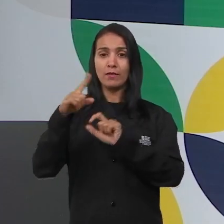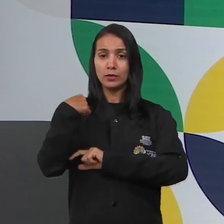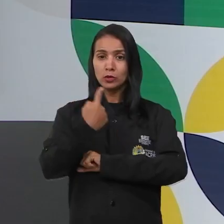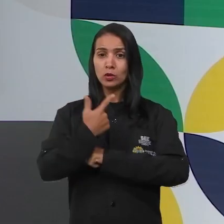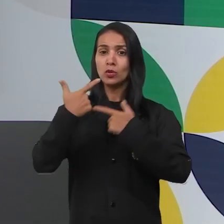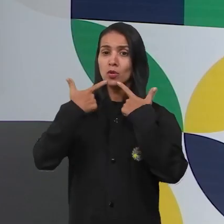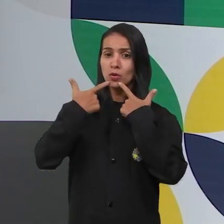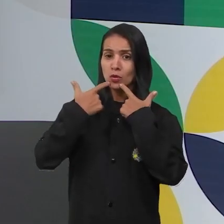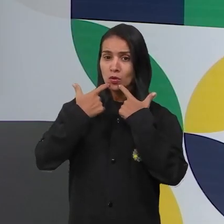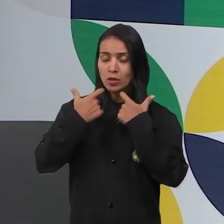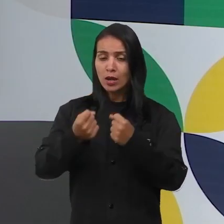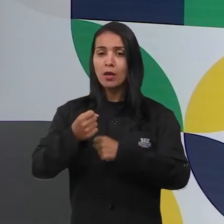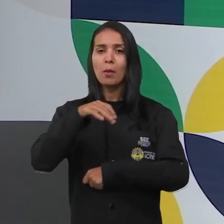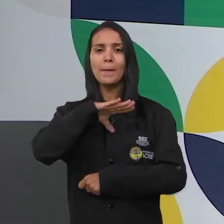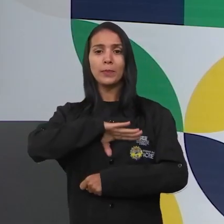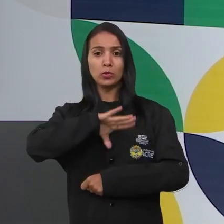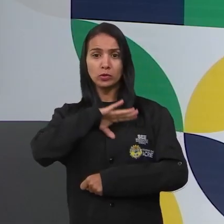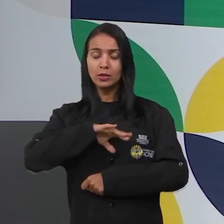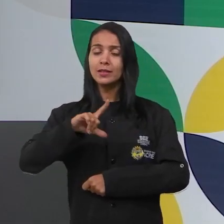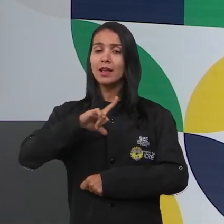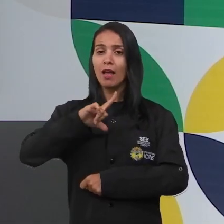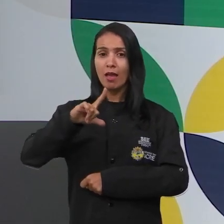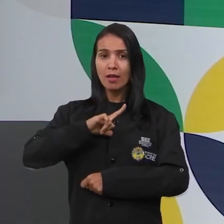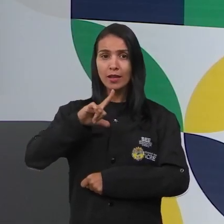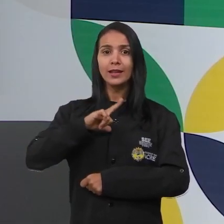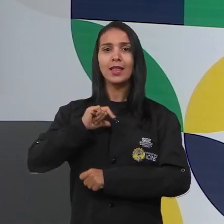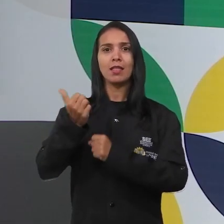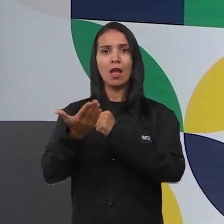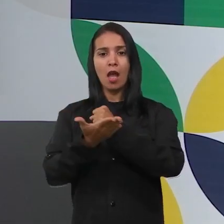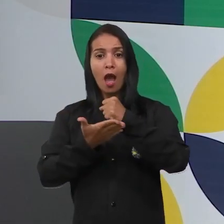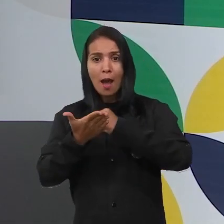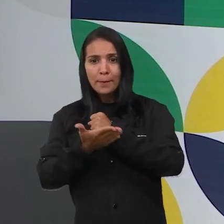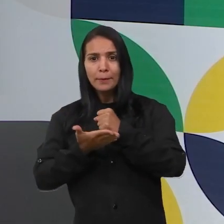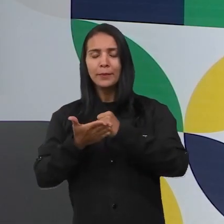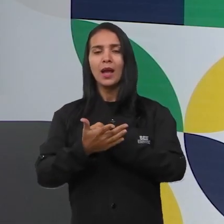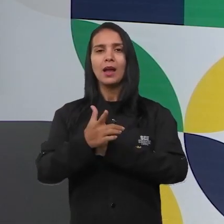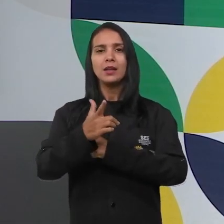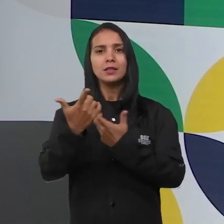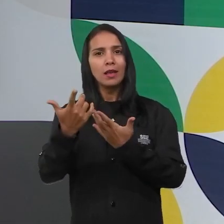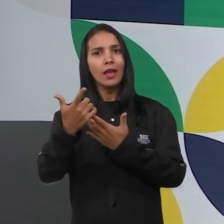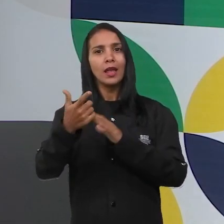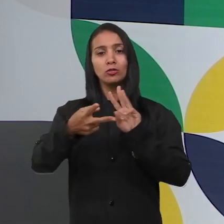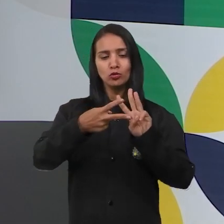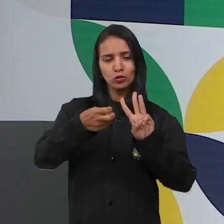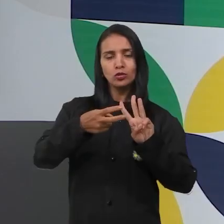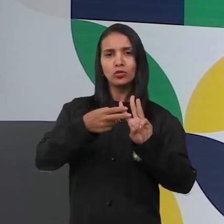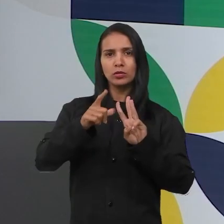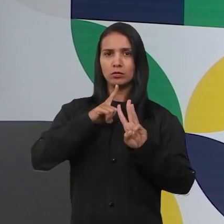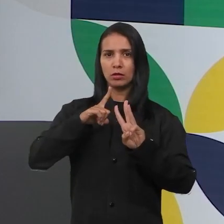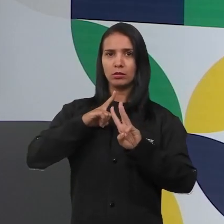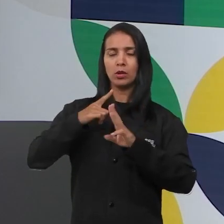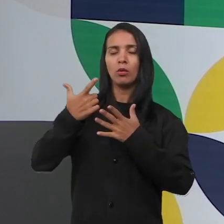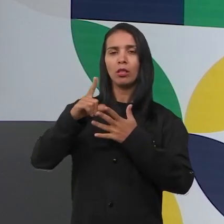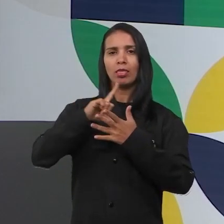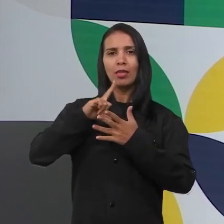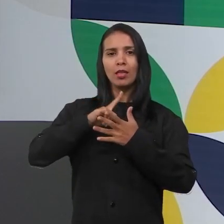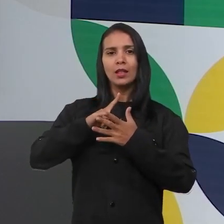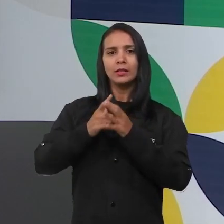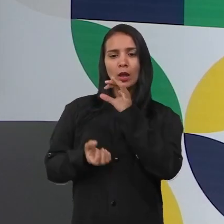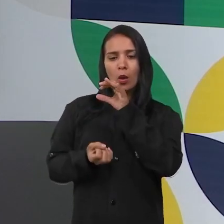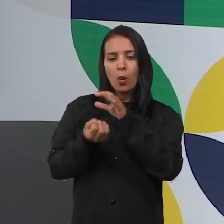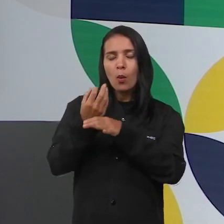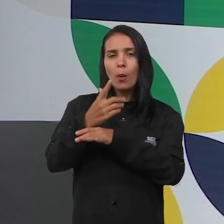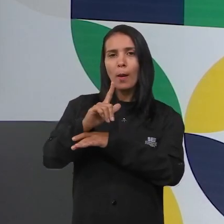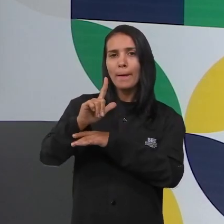essas palavras têm origem indígena. Olha que interessante. E outra característica também, outra contribuição